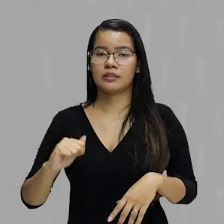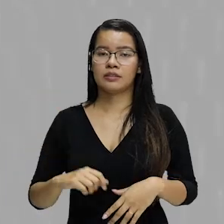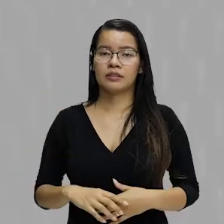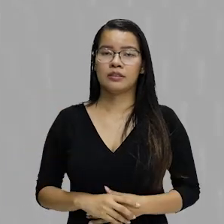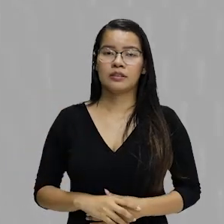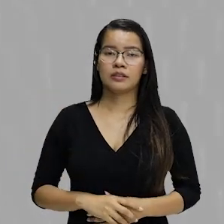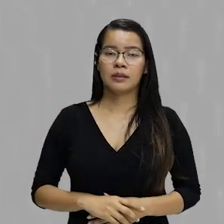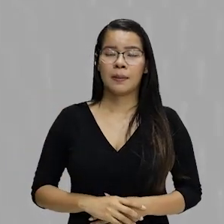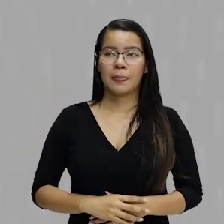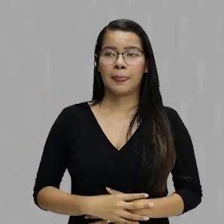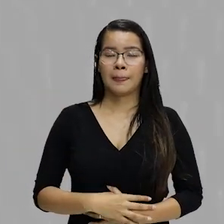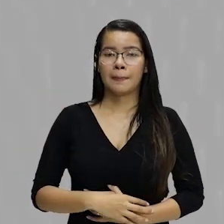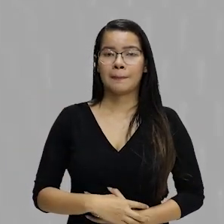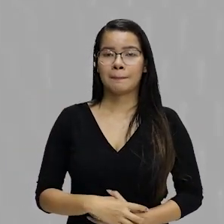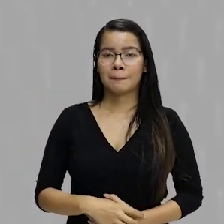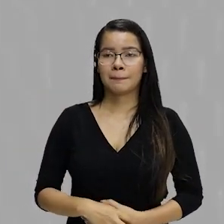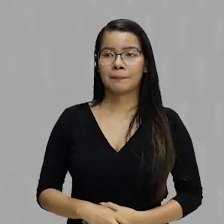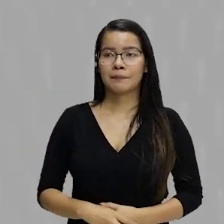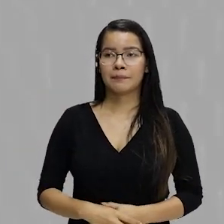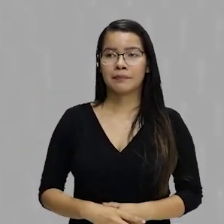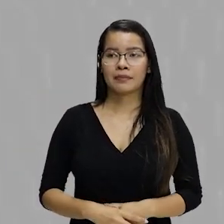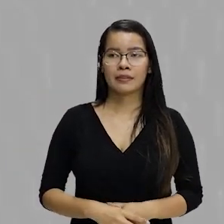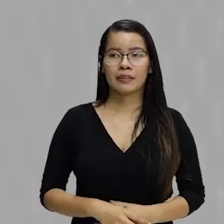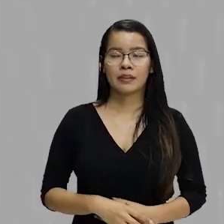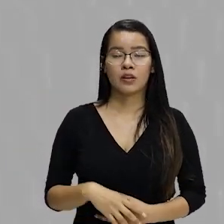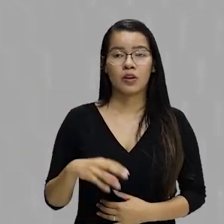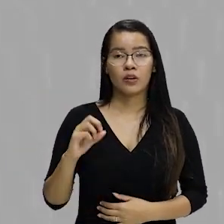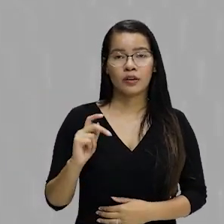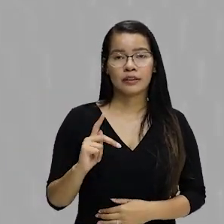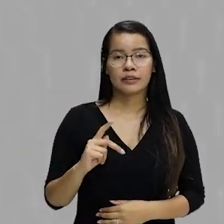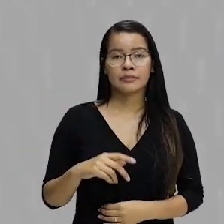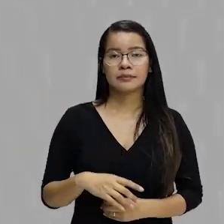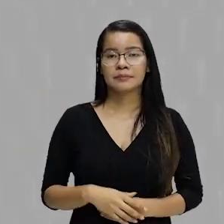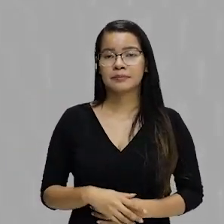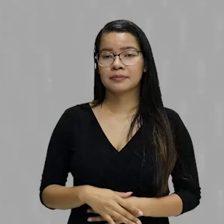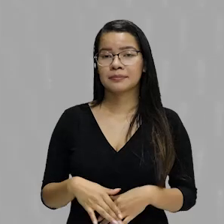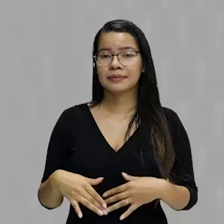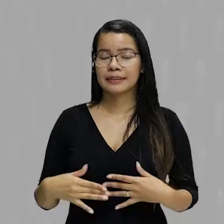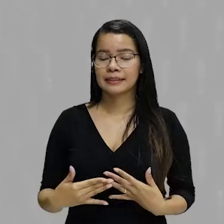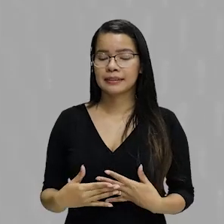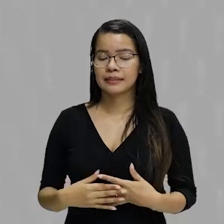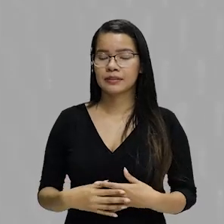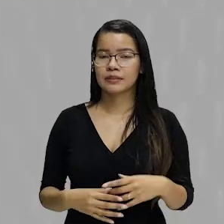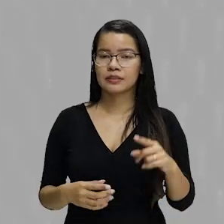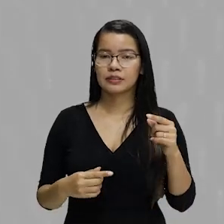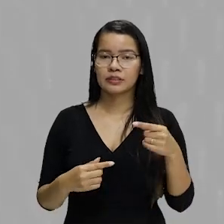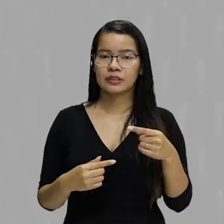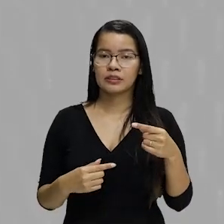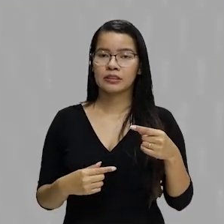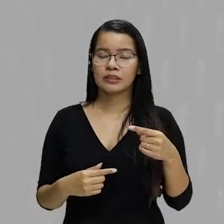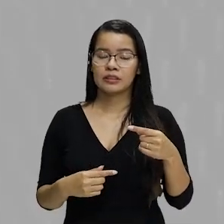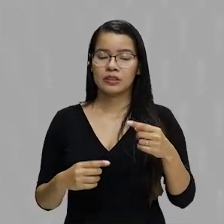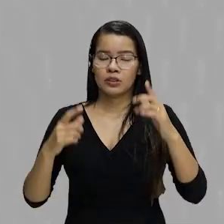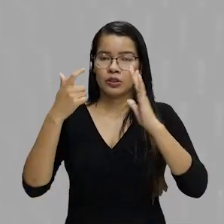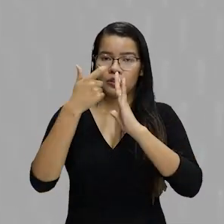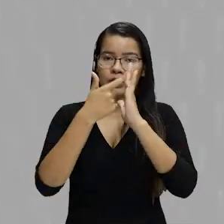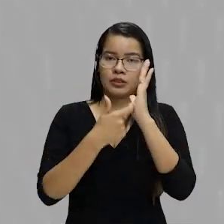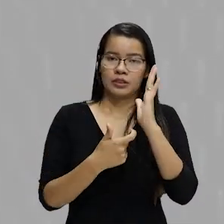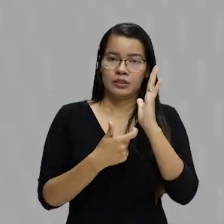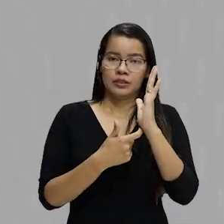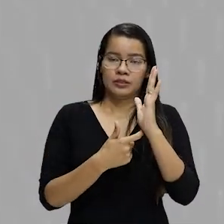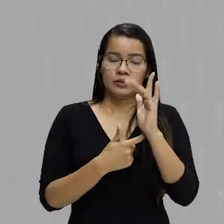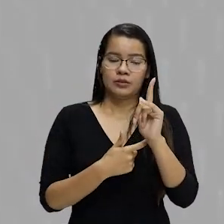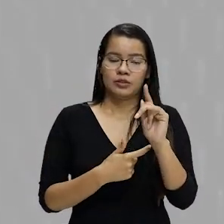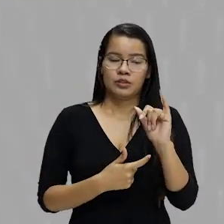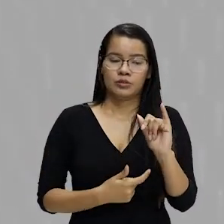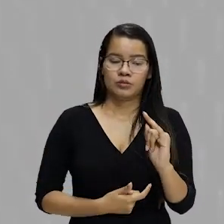netuniana, né? Além da órbita de Netuno. Ok? Então, está aí esse texto, né? Está no